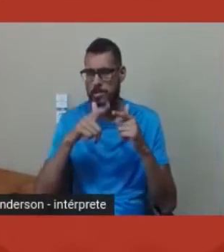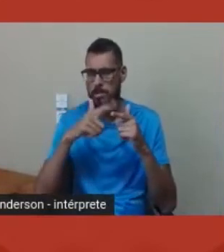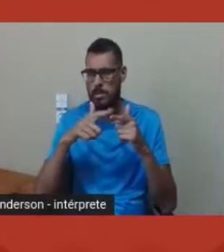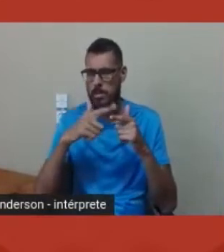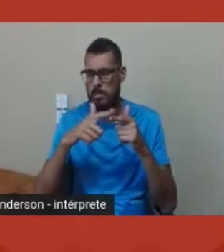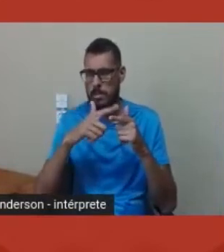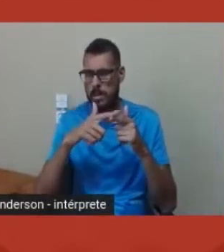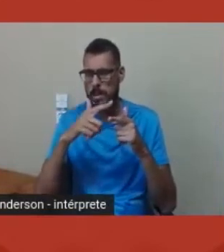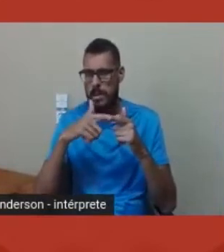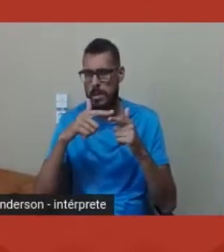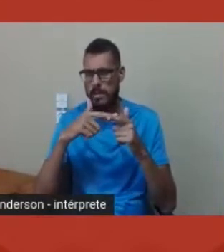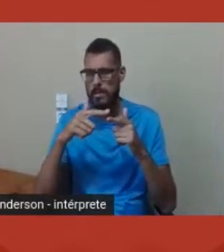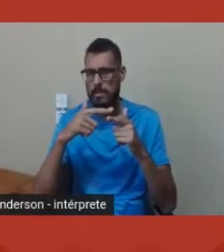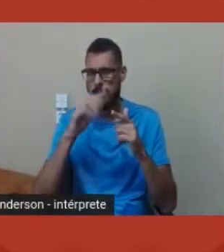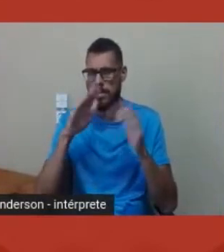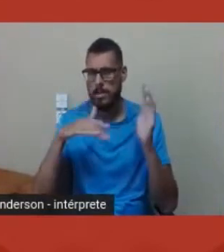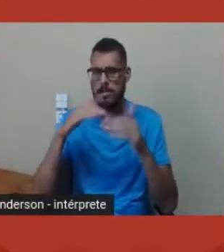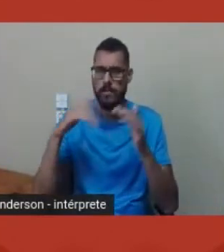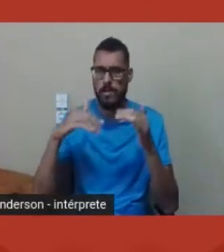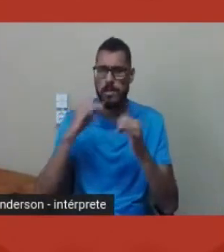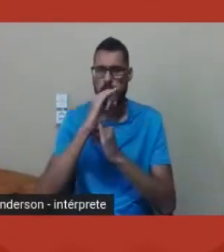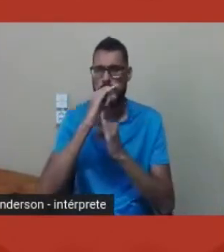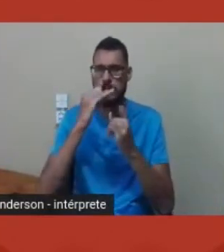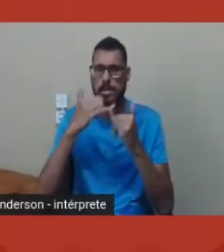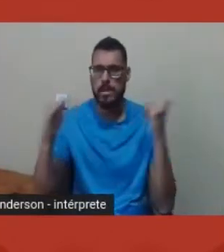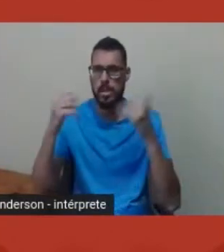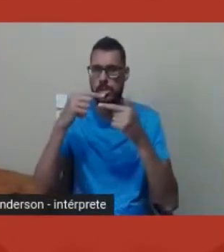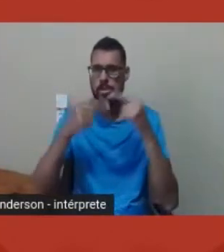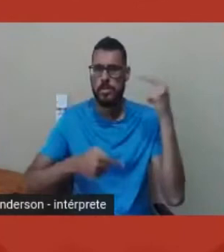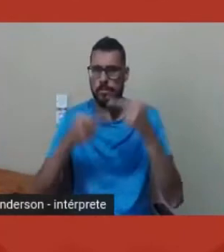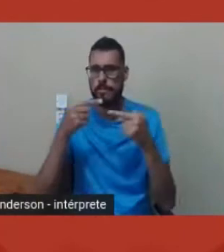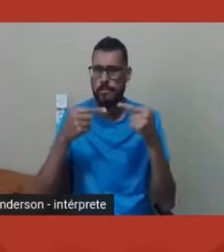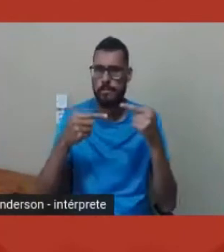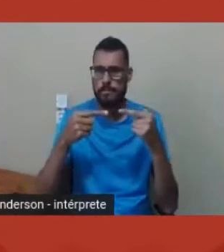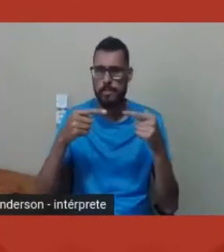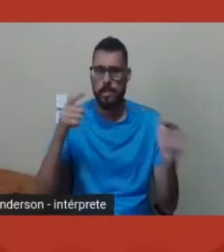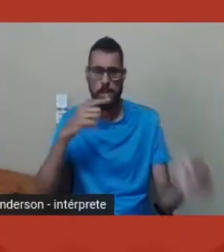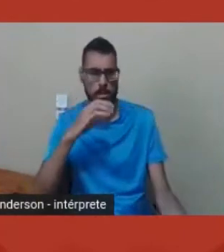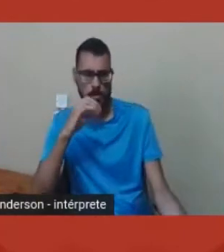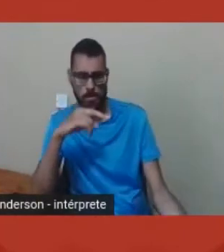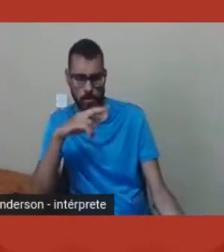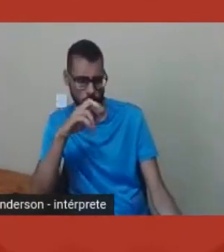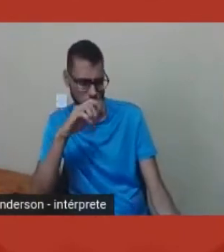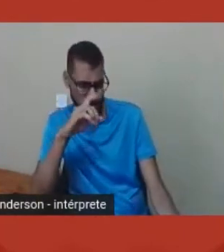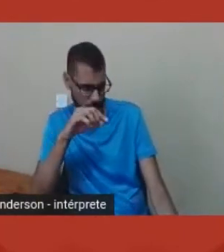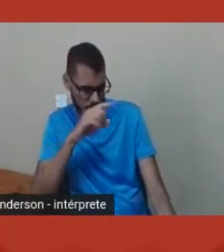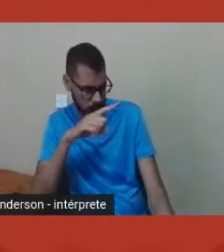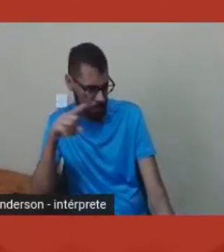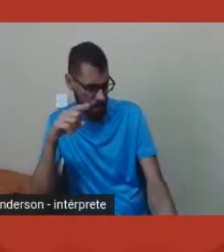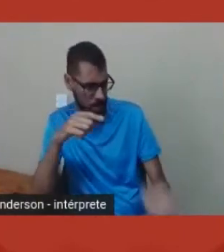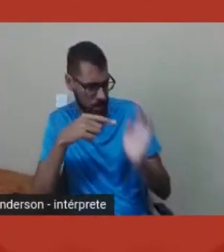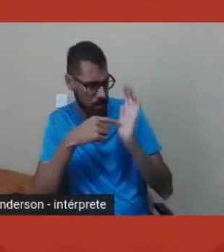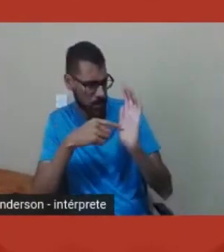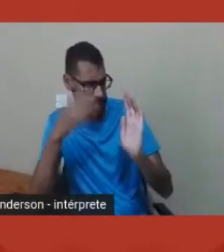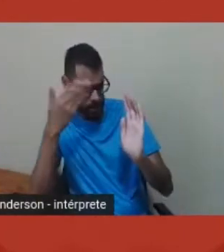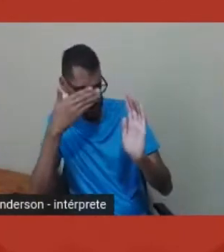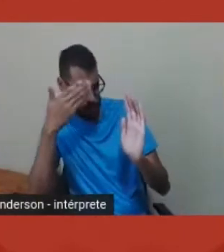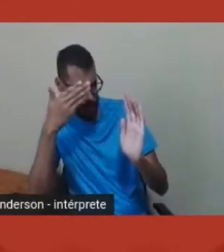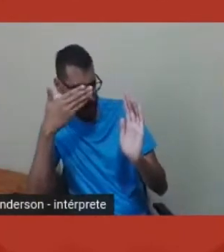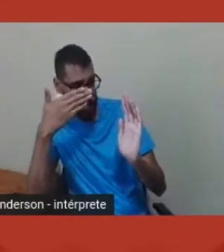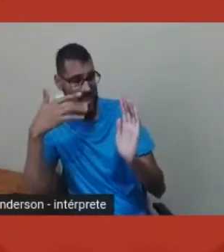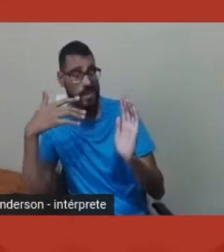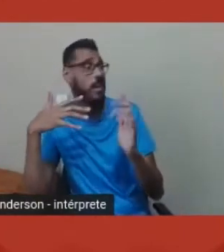mesmo. Talvez essa queda de energia. Conrado, vocês não estão vendo a apresentação? A tela está